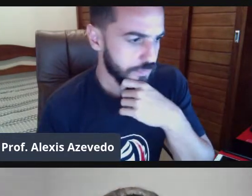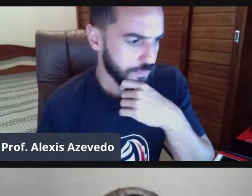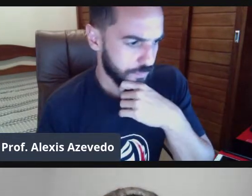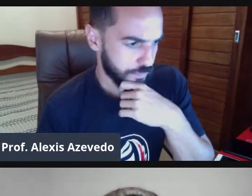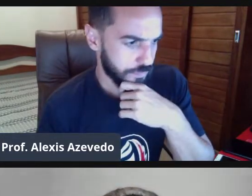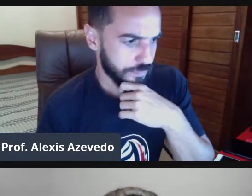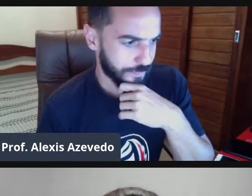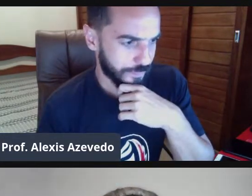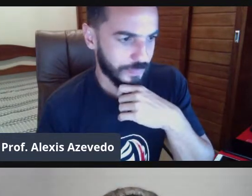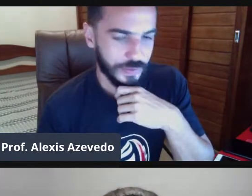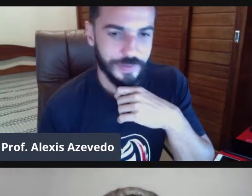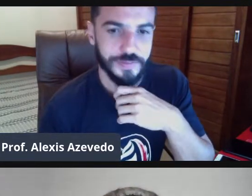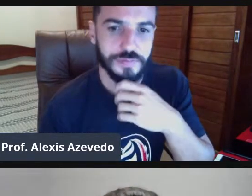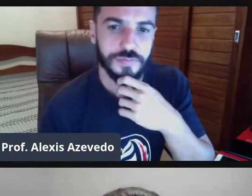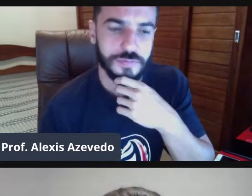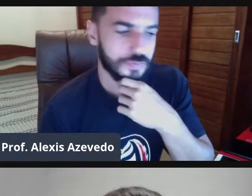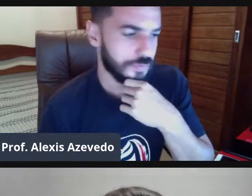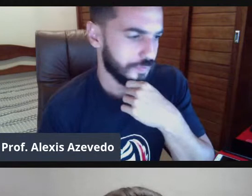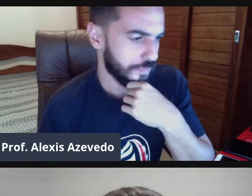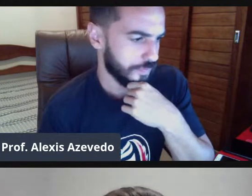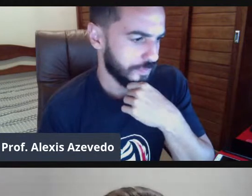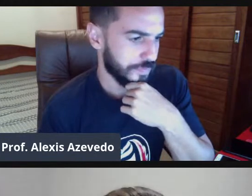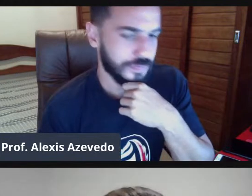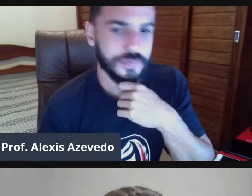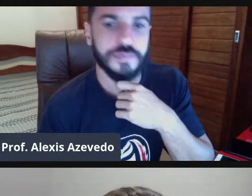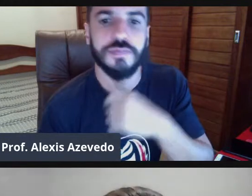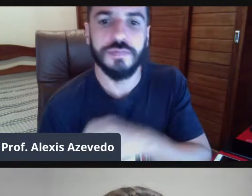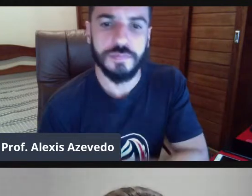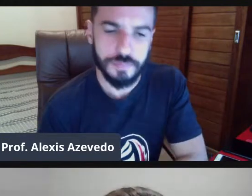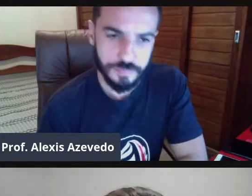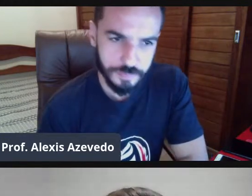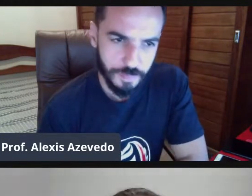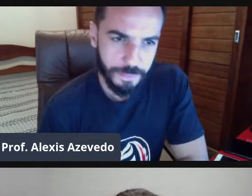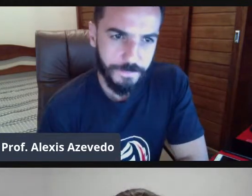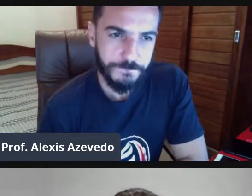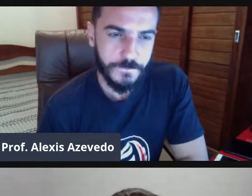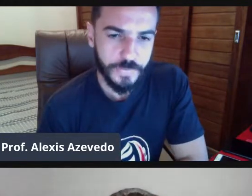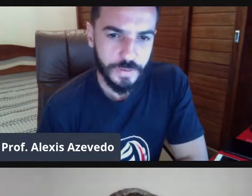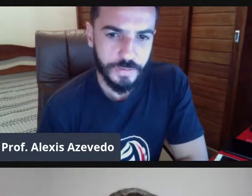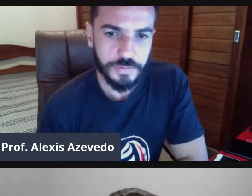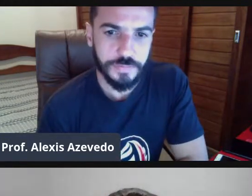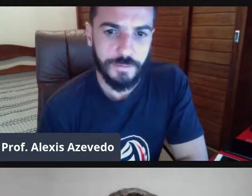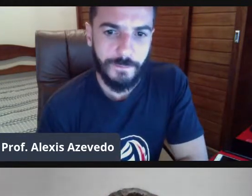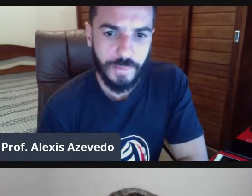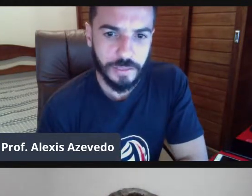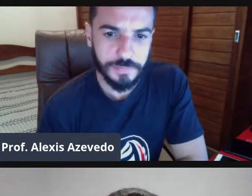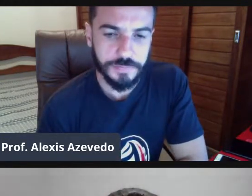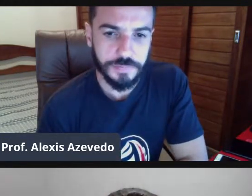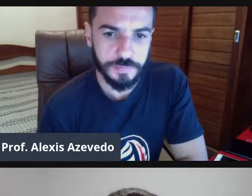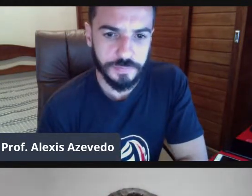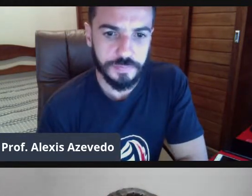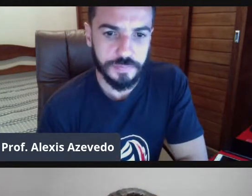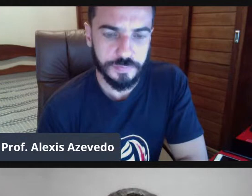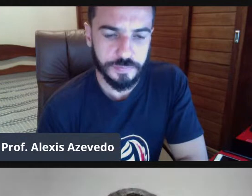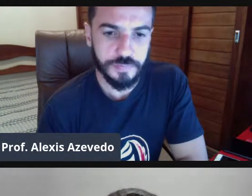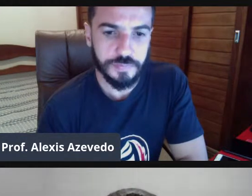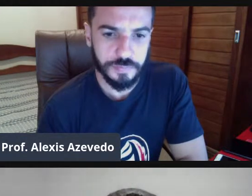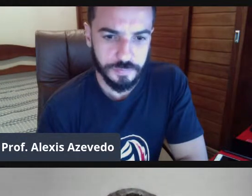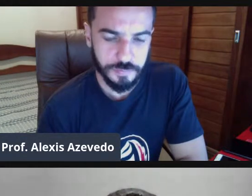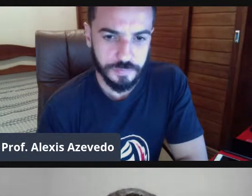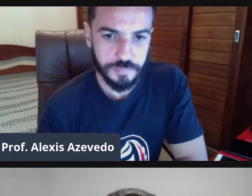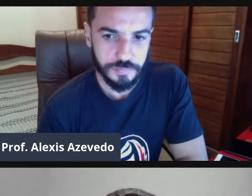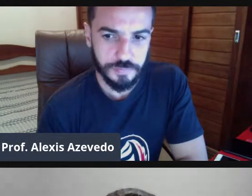muito fraca, mas é isso, gente. A gente encerra por hoje.